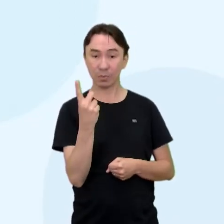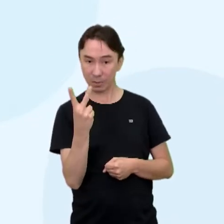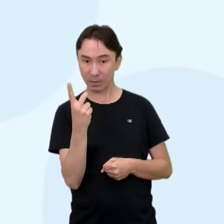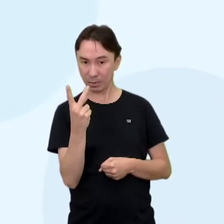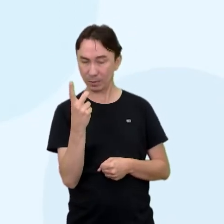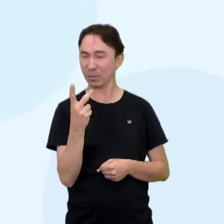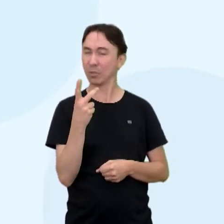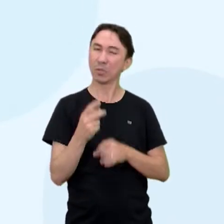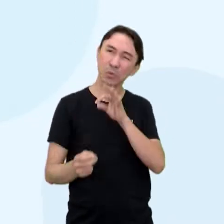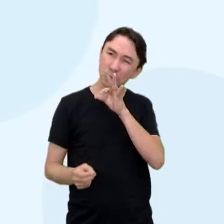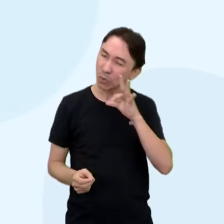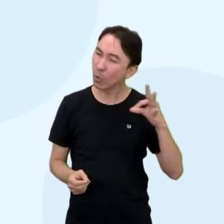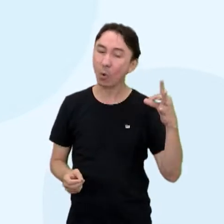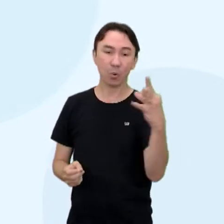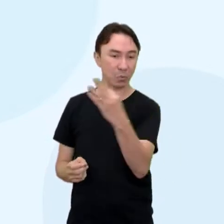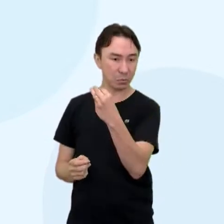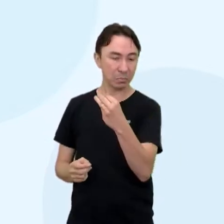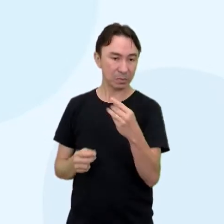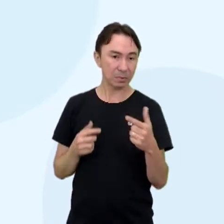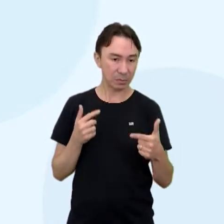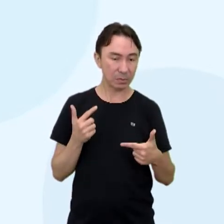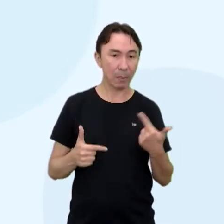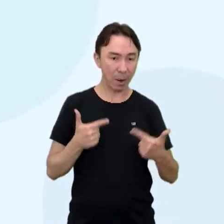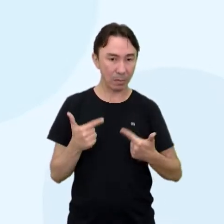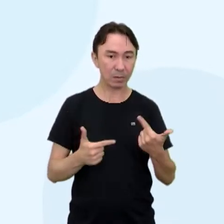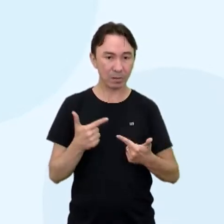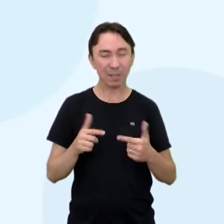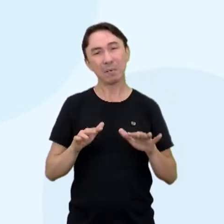né, que ele cita aí, né, estavam em